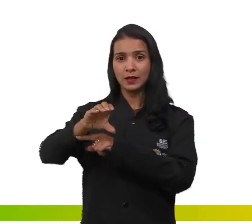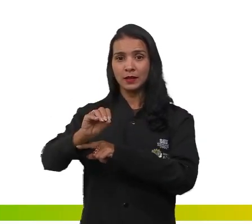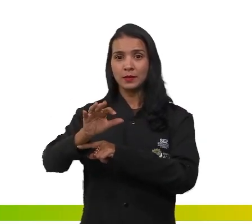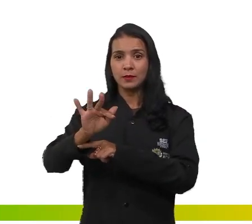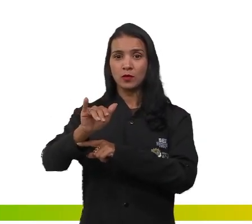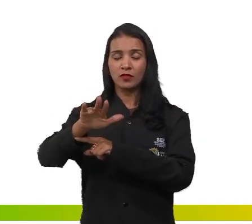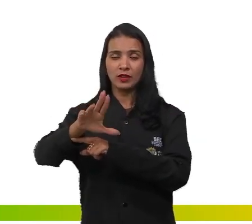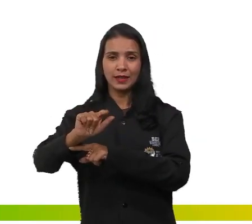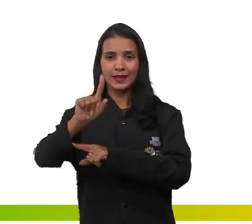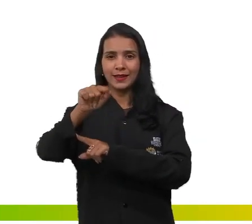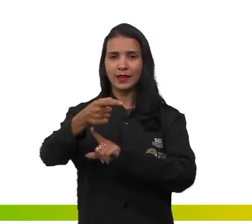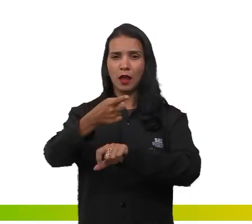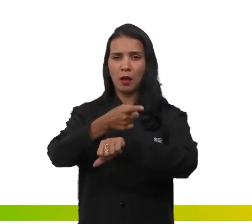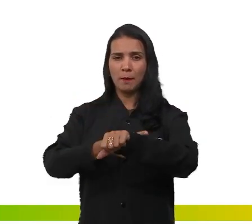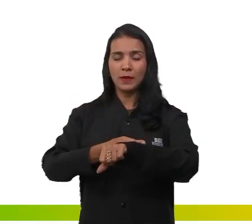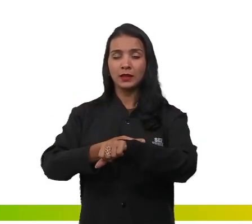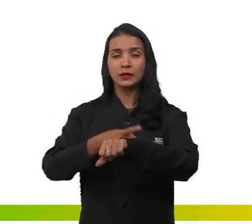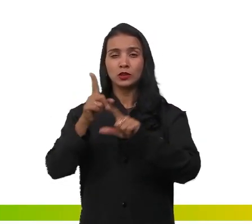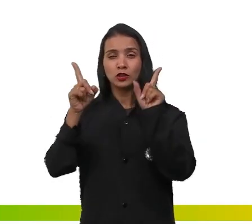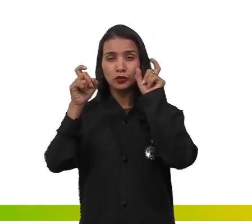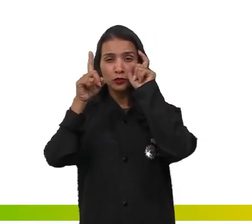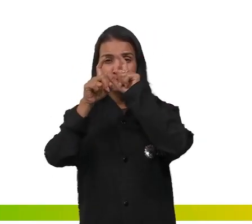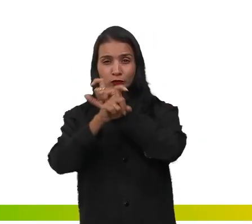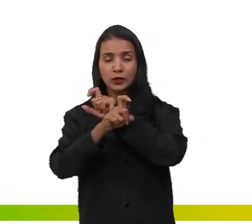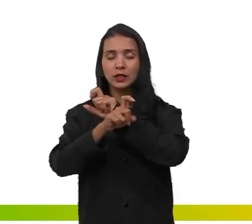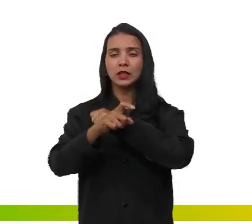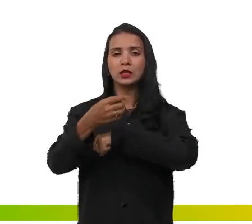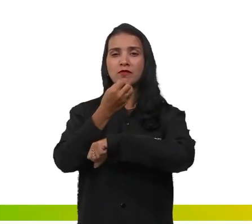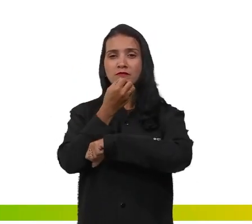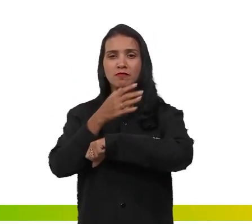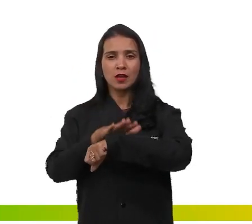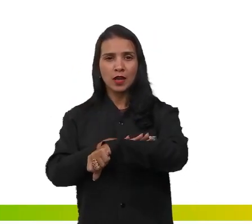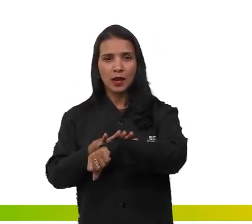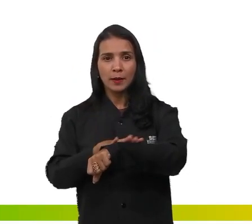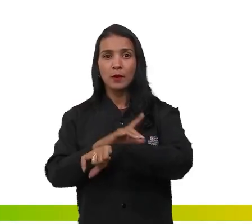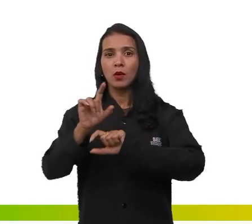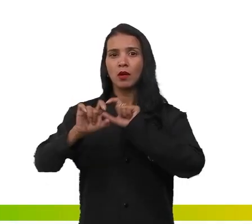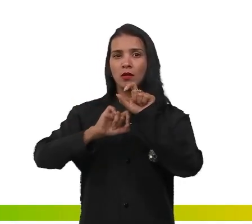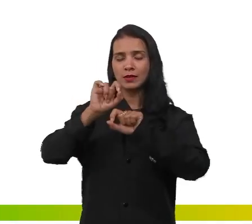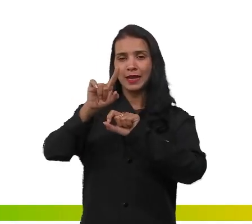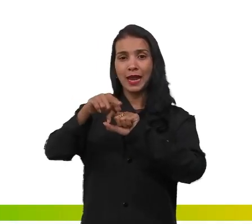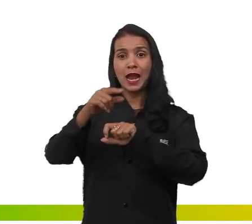herança hereditária, na qual os acometidos apresentam